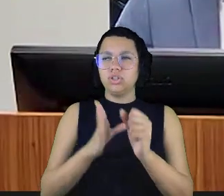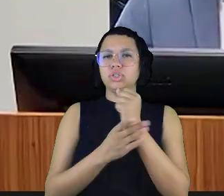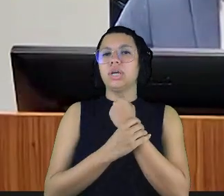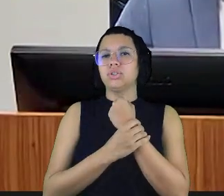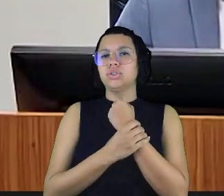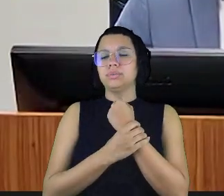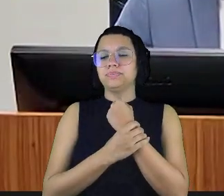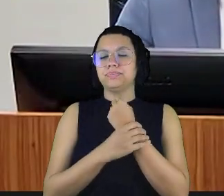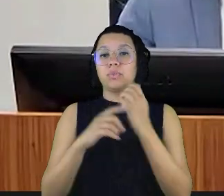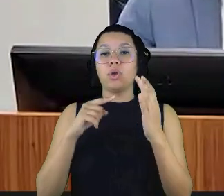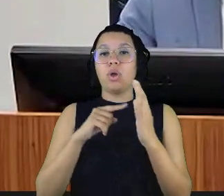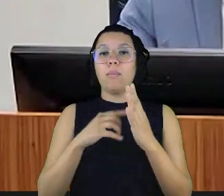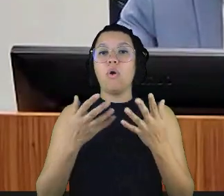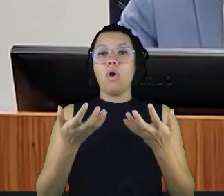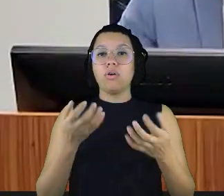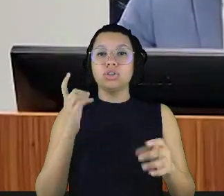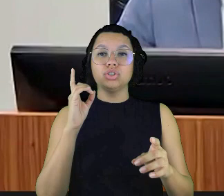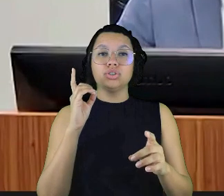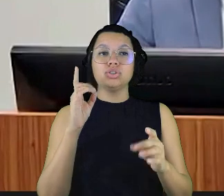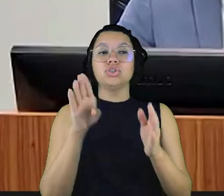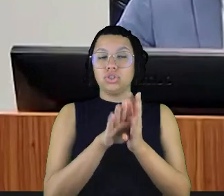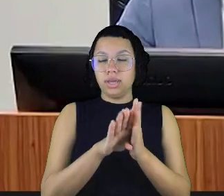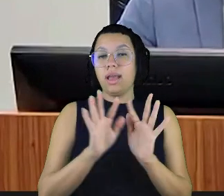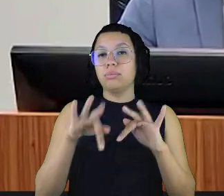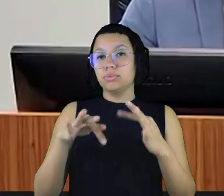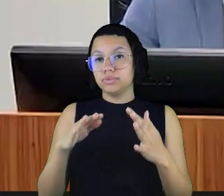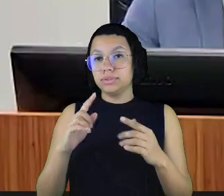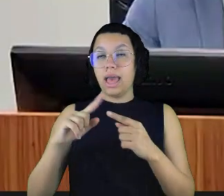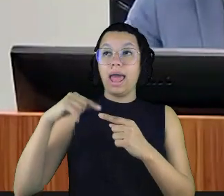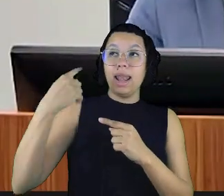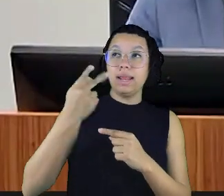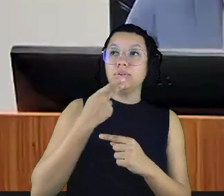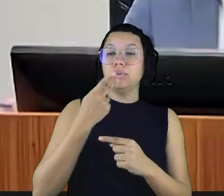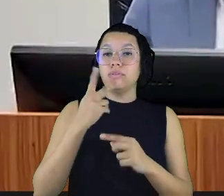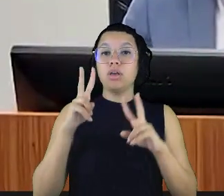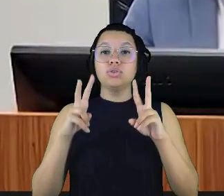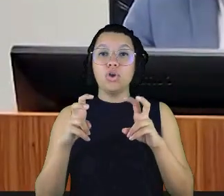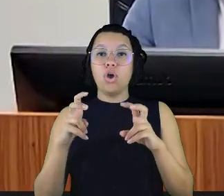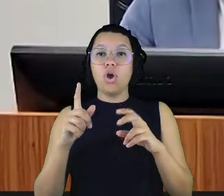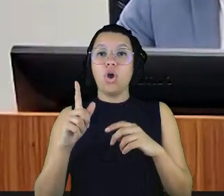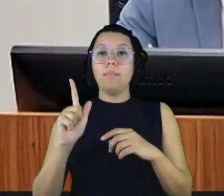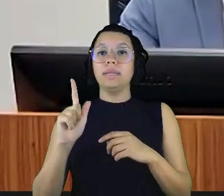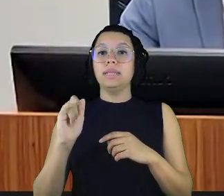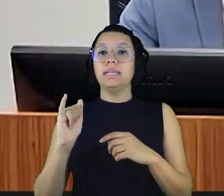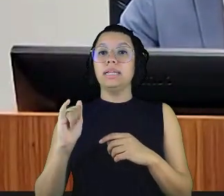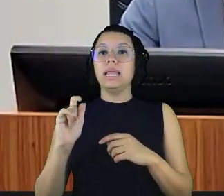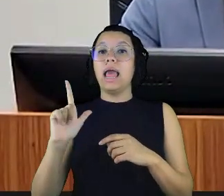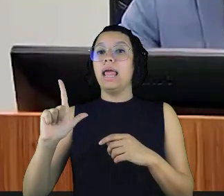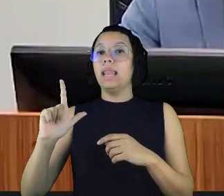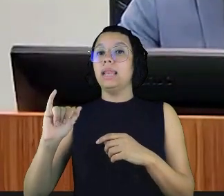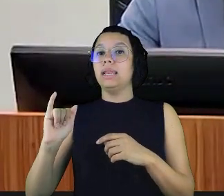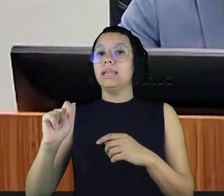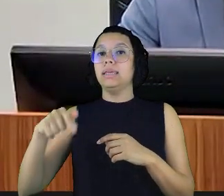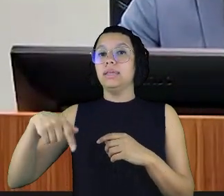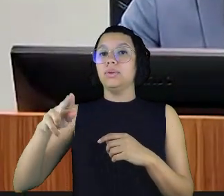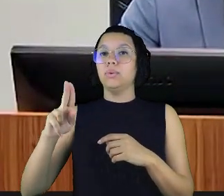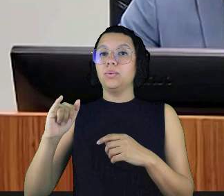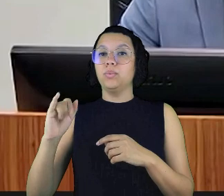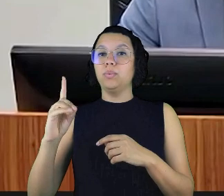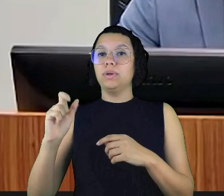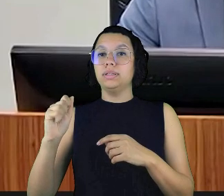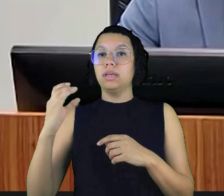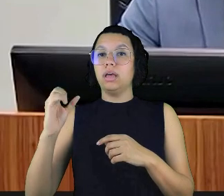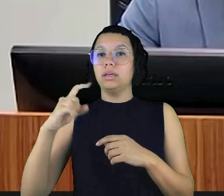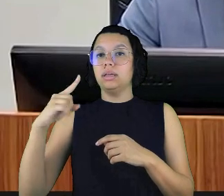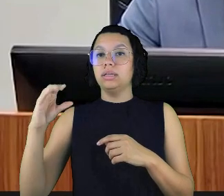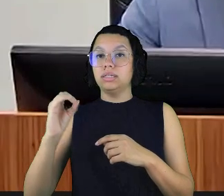queria chegar, por fim, né? Além do que foi falado, sobre liquidação de garantia. Né? Uma coisa que eu faço